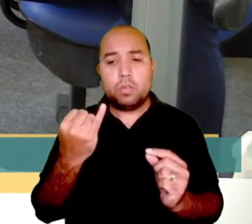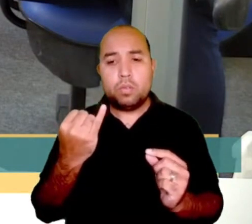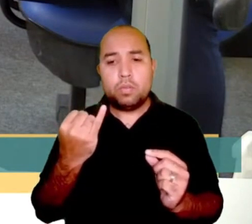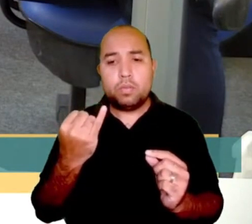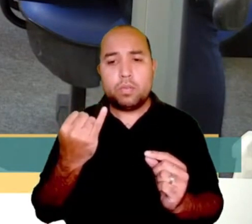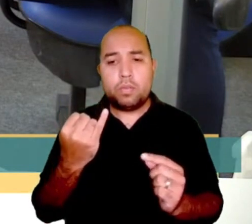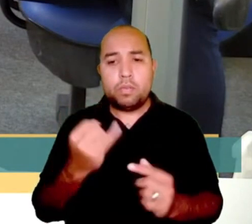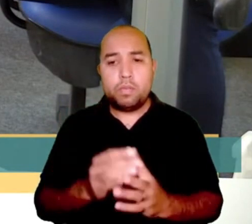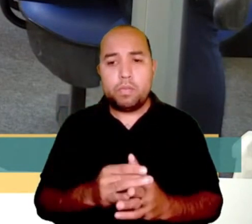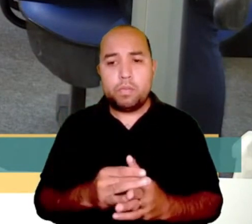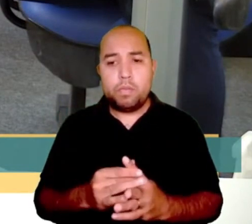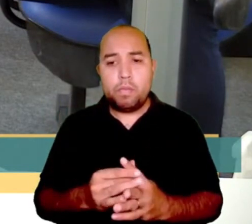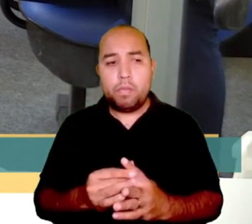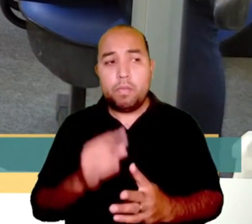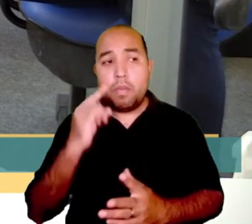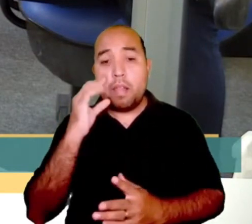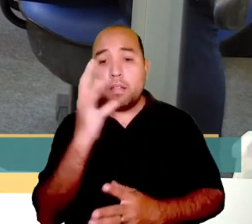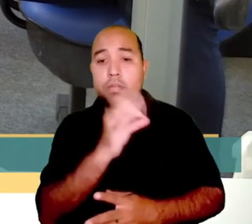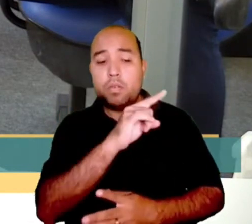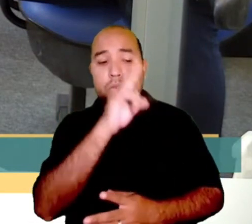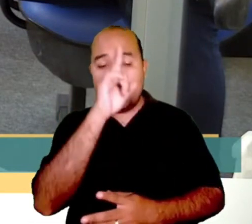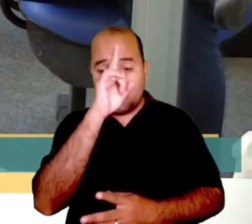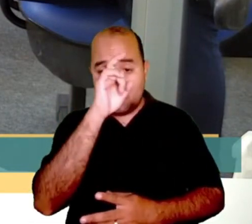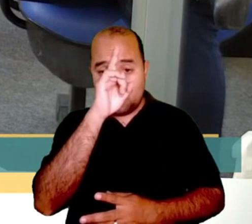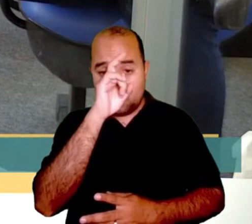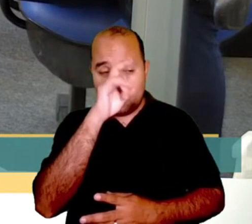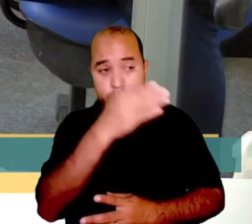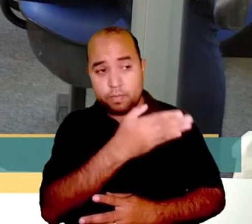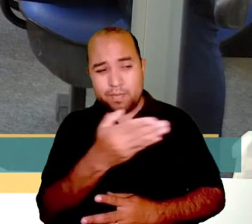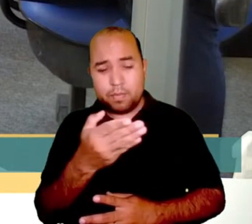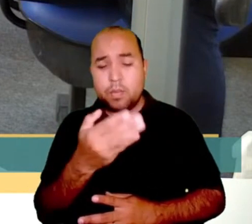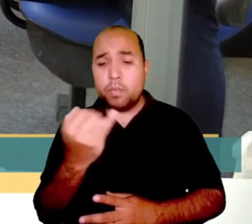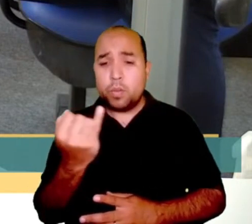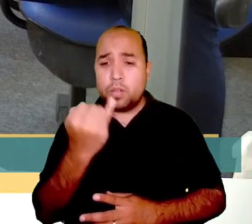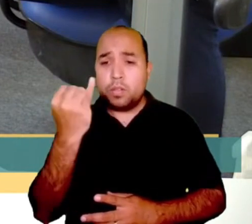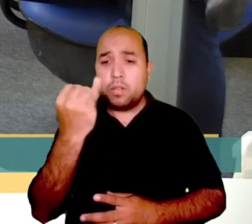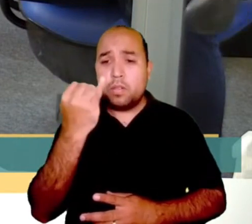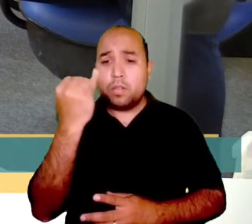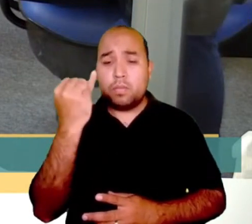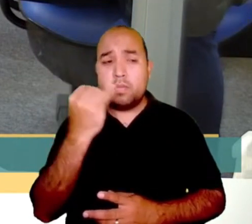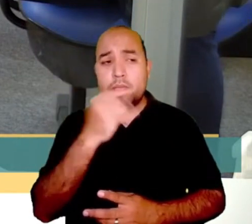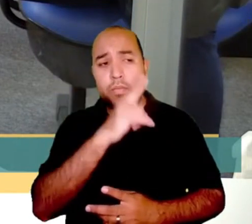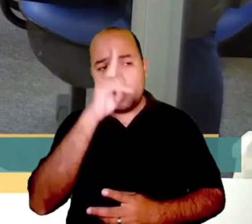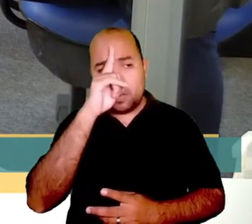para os nossos hospitais, né? É fundamental que os hospitais